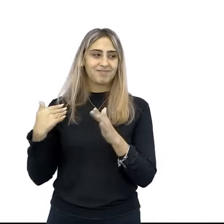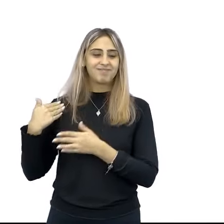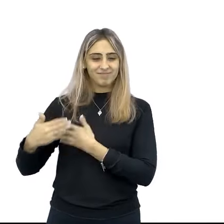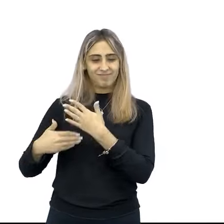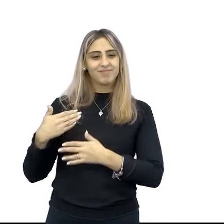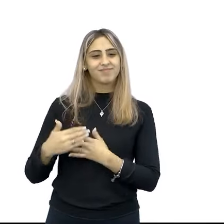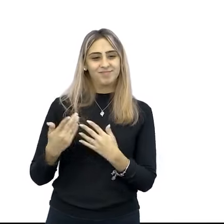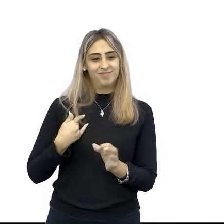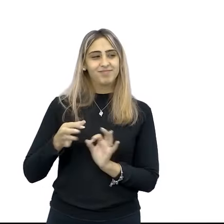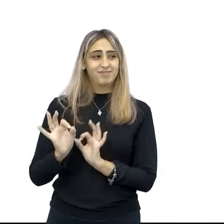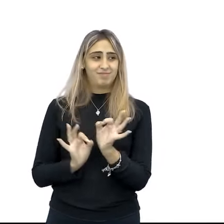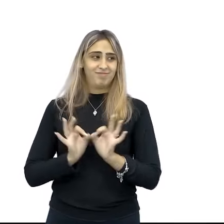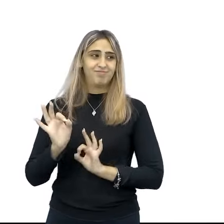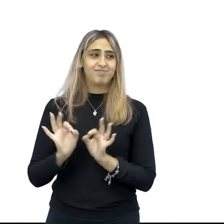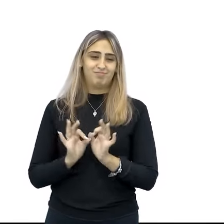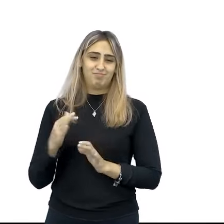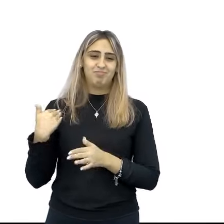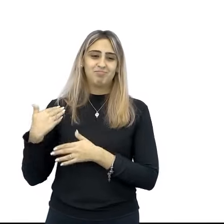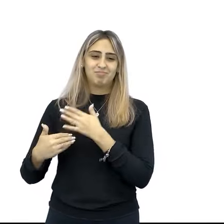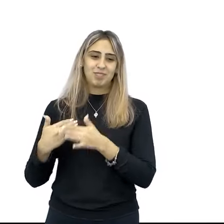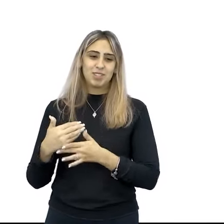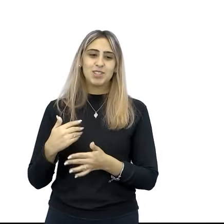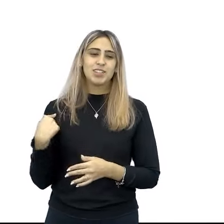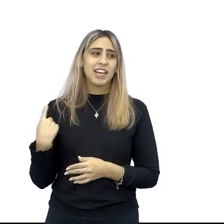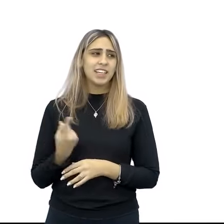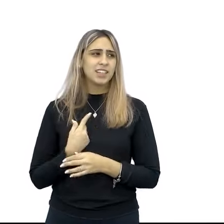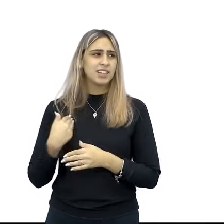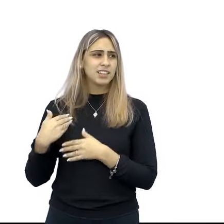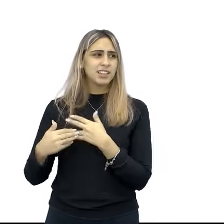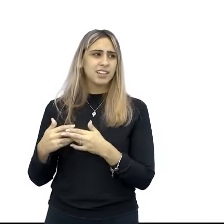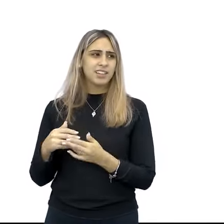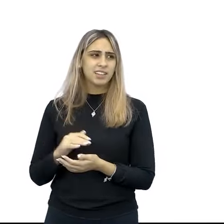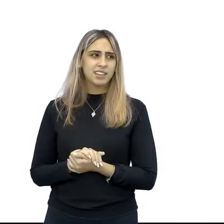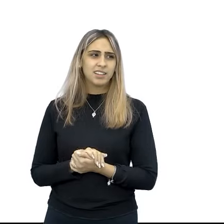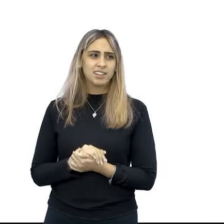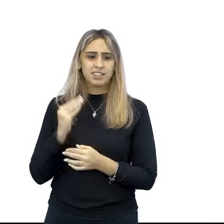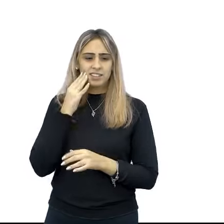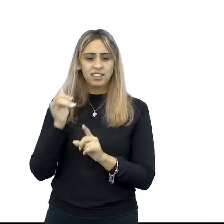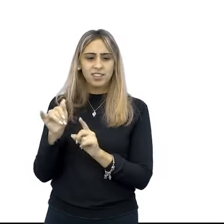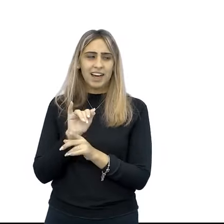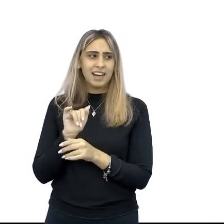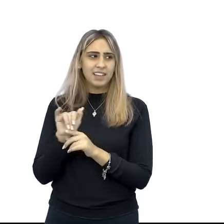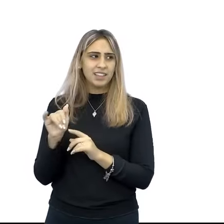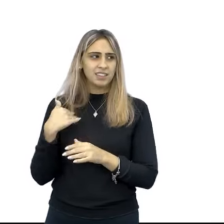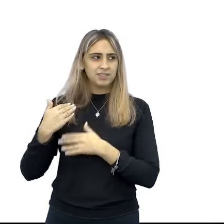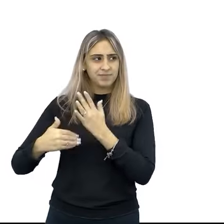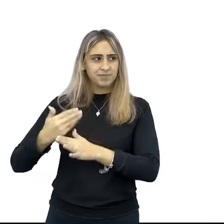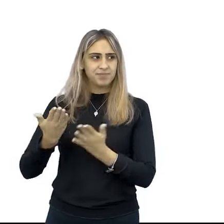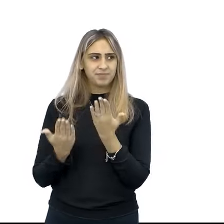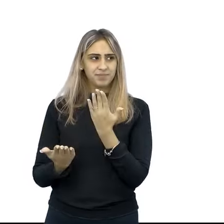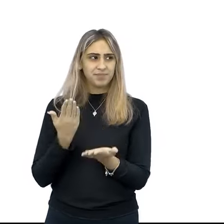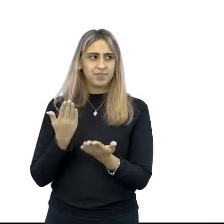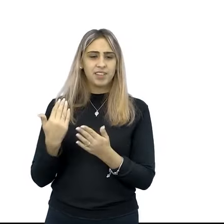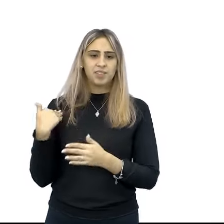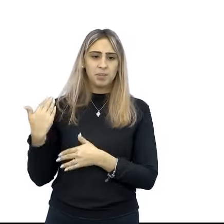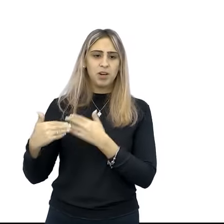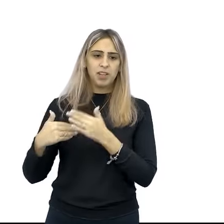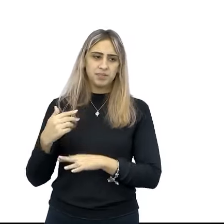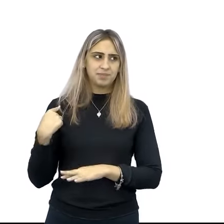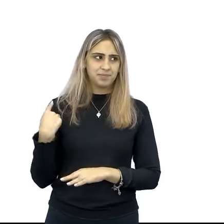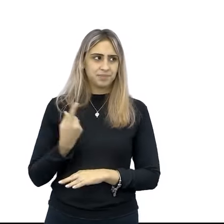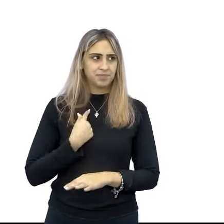diferentes estratégias de leitura, né, localização, comparação, generalização, para que eles